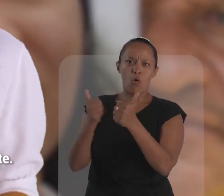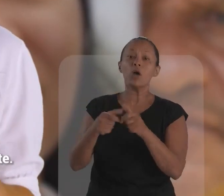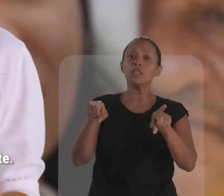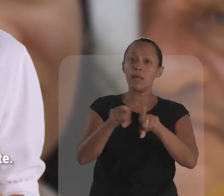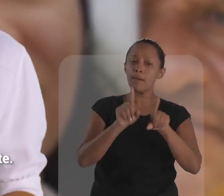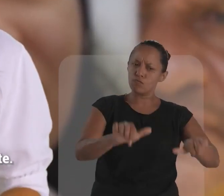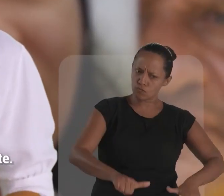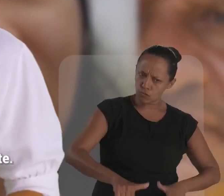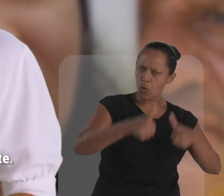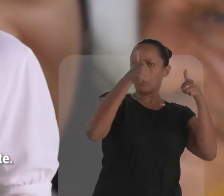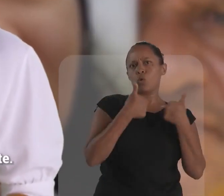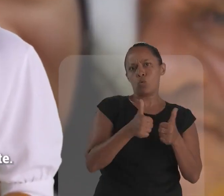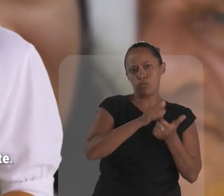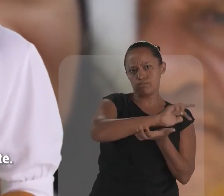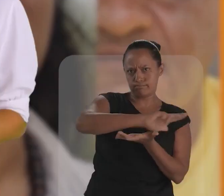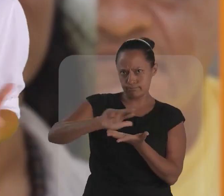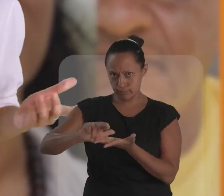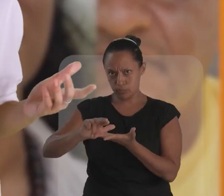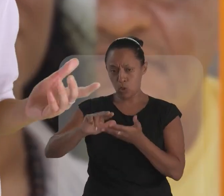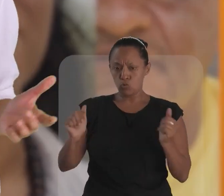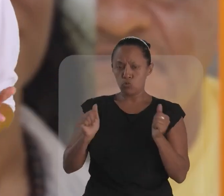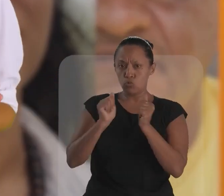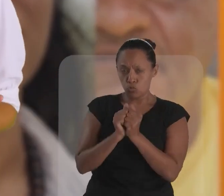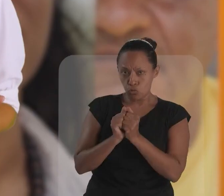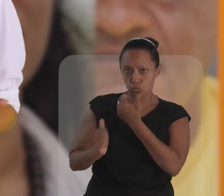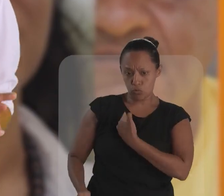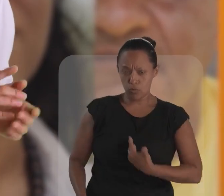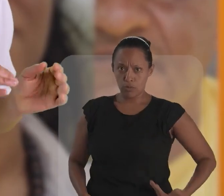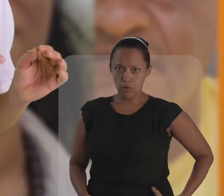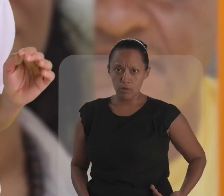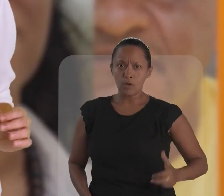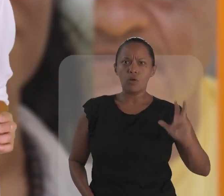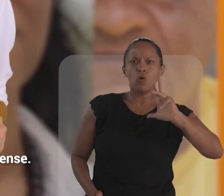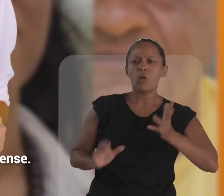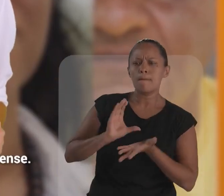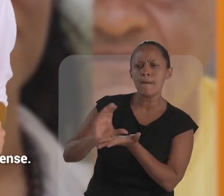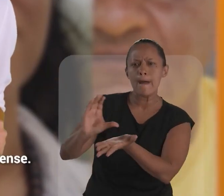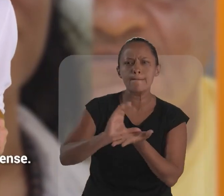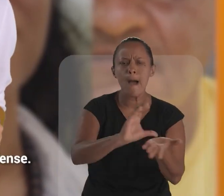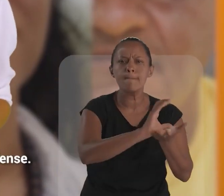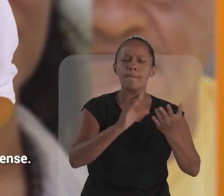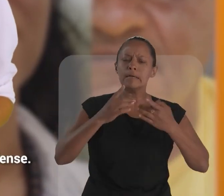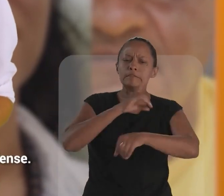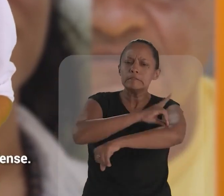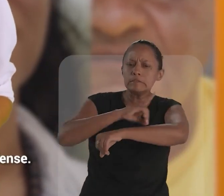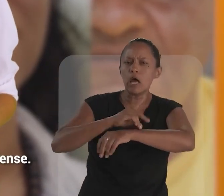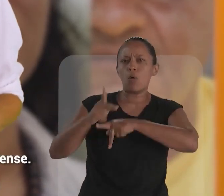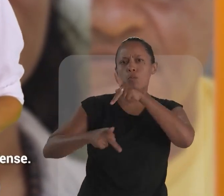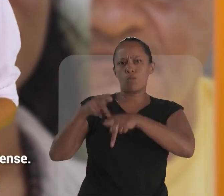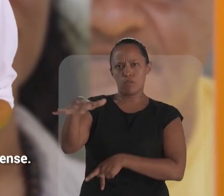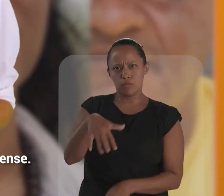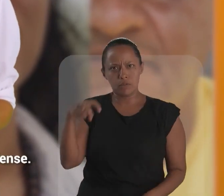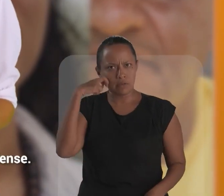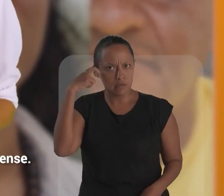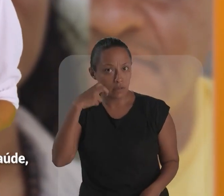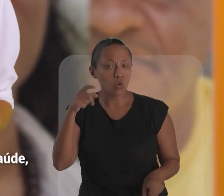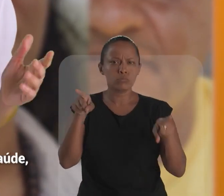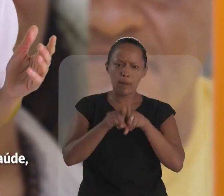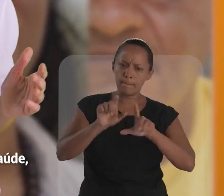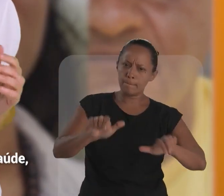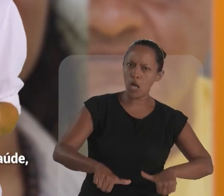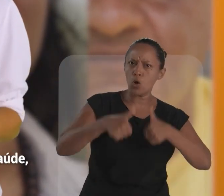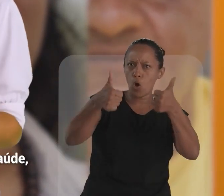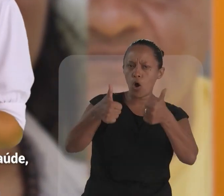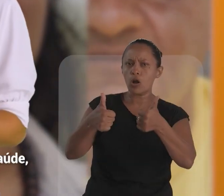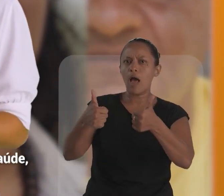sim, eu vou melhorar o transporte. Junto com o governo Lula, eu vou trazer recursos para dar mais dignidade ao povo natalense. Eu